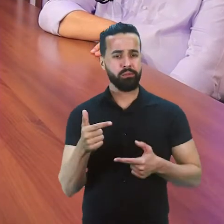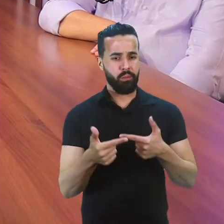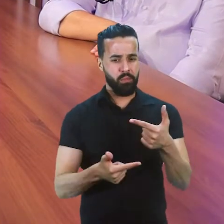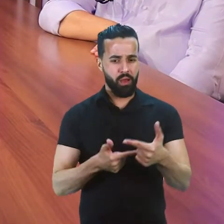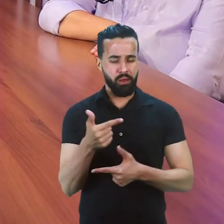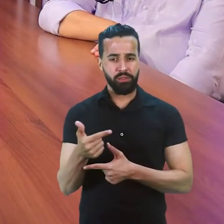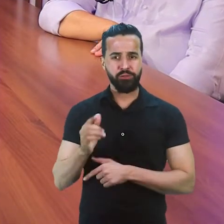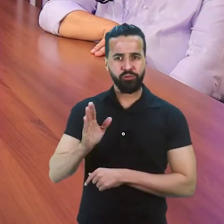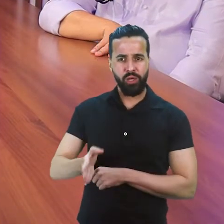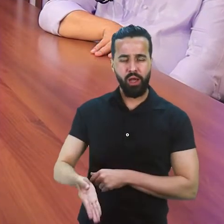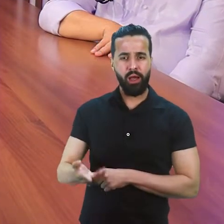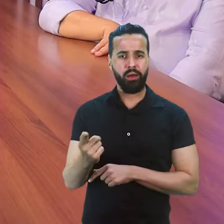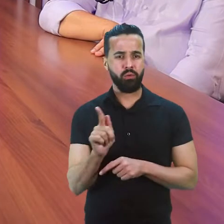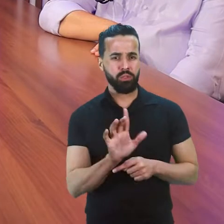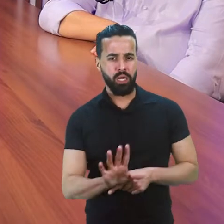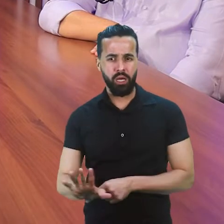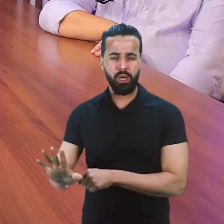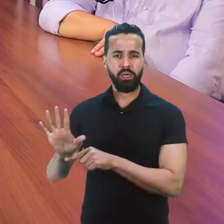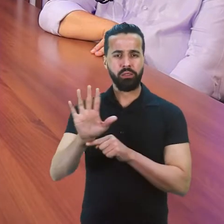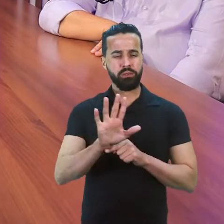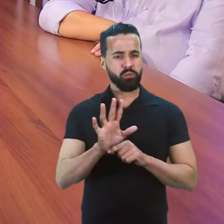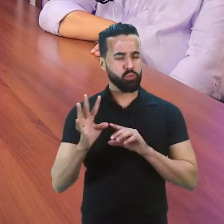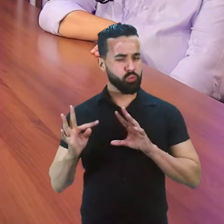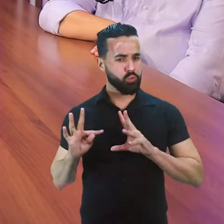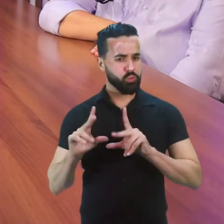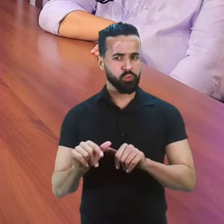todo. E ele falou, então eu vou te passar aqui